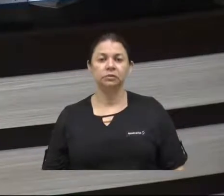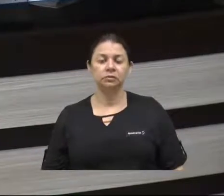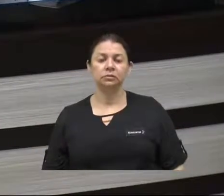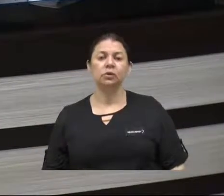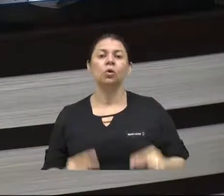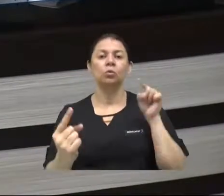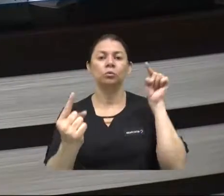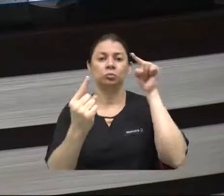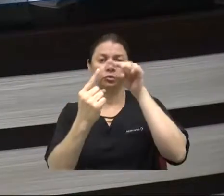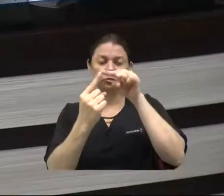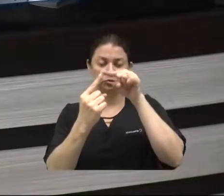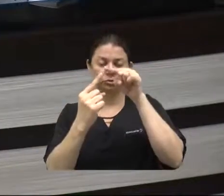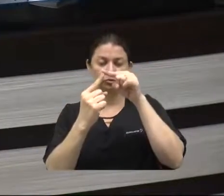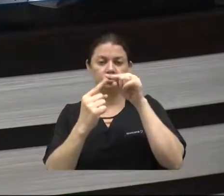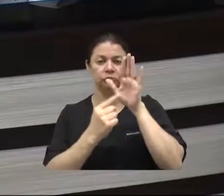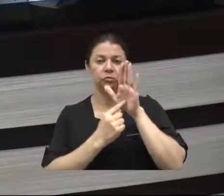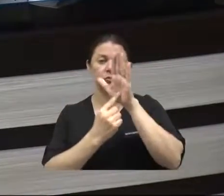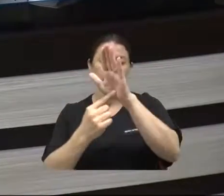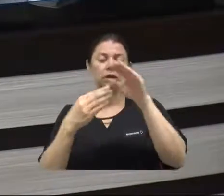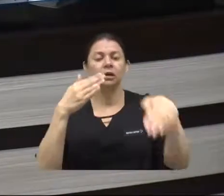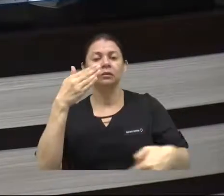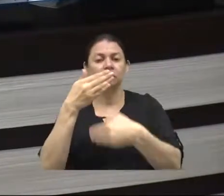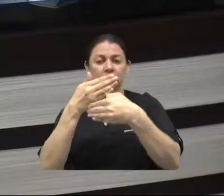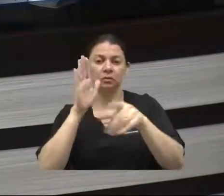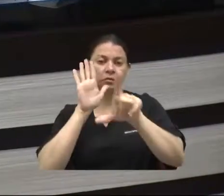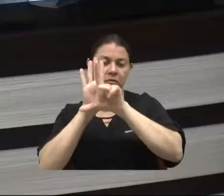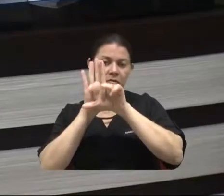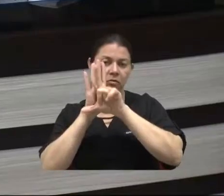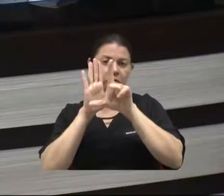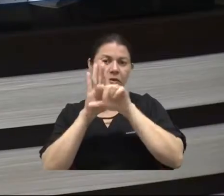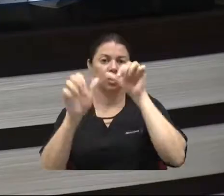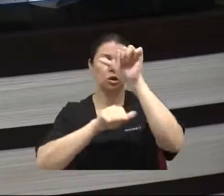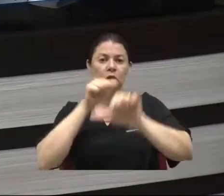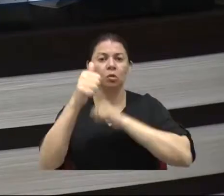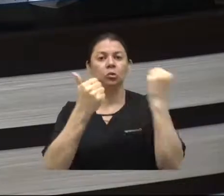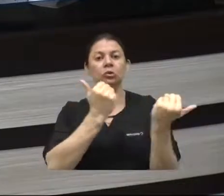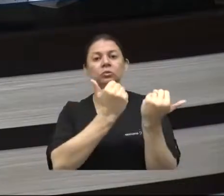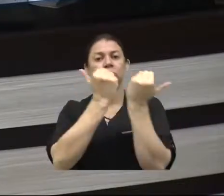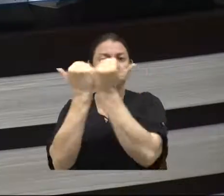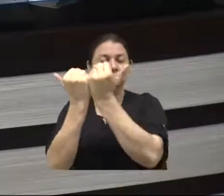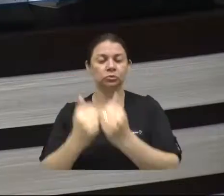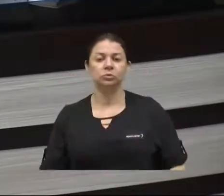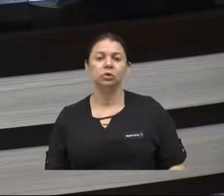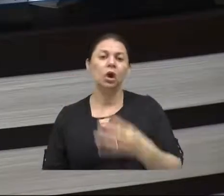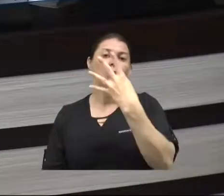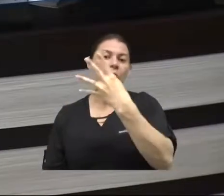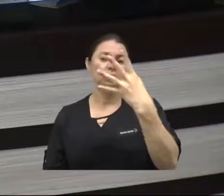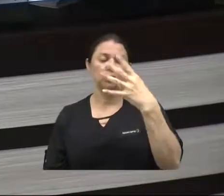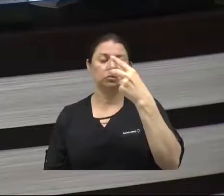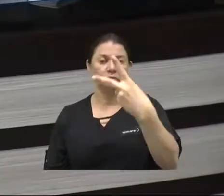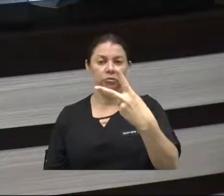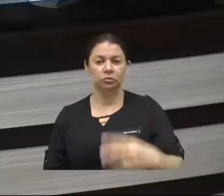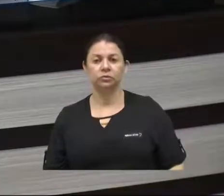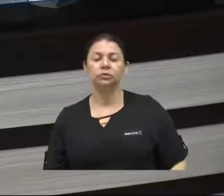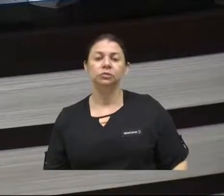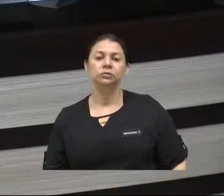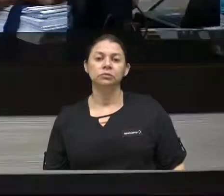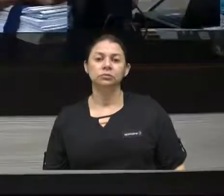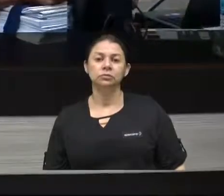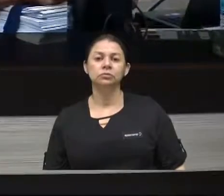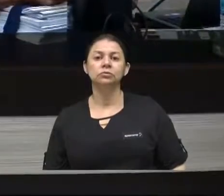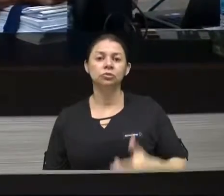de encaminhar projeto de lei complementar que altera dispositivo da Lei Complementar 442, de 12 de janeiro